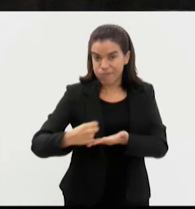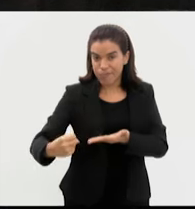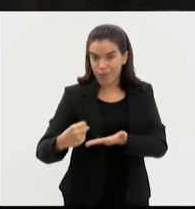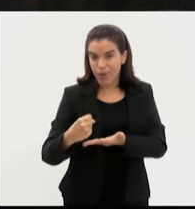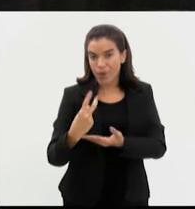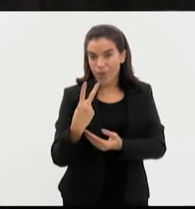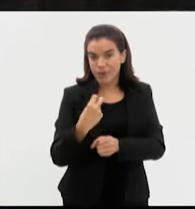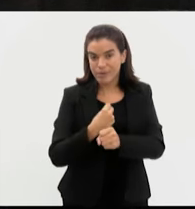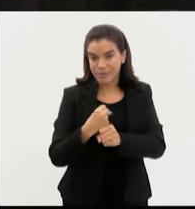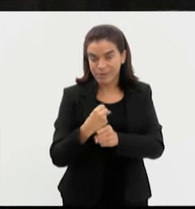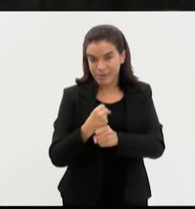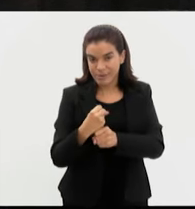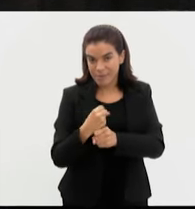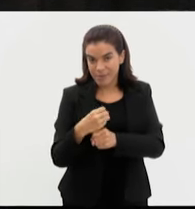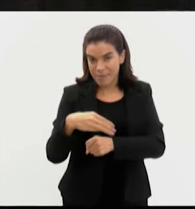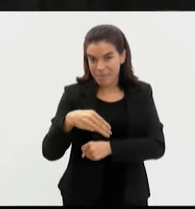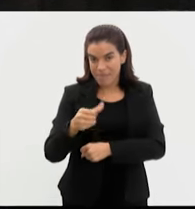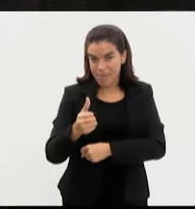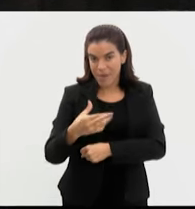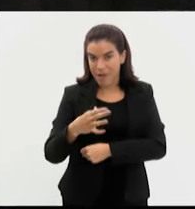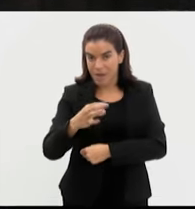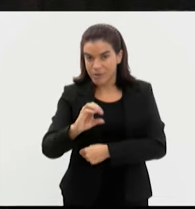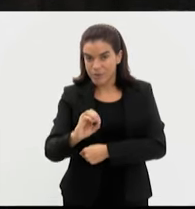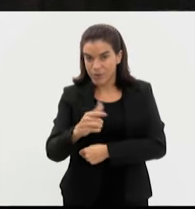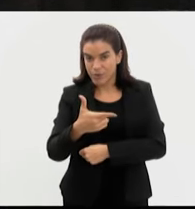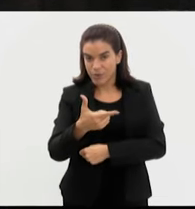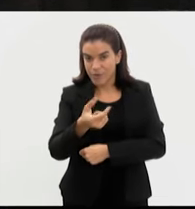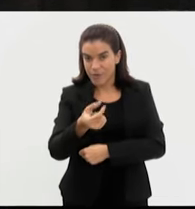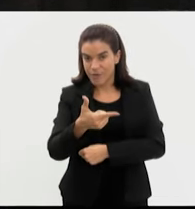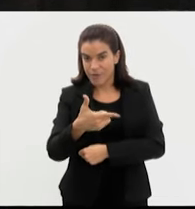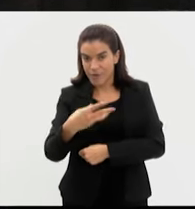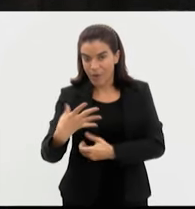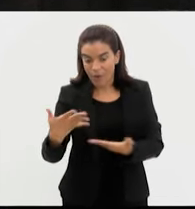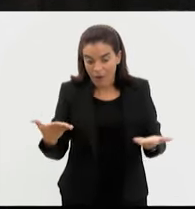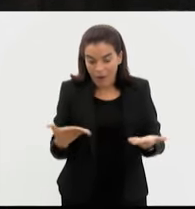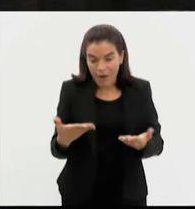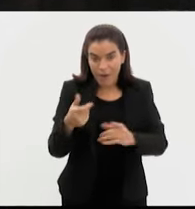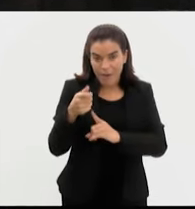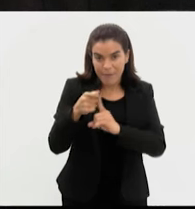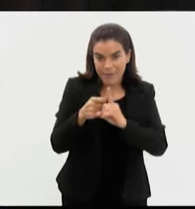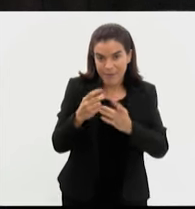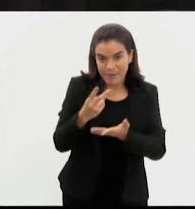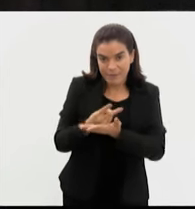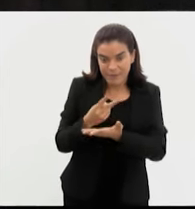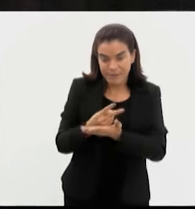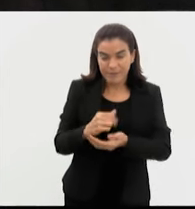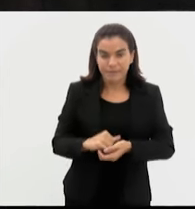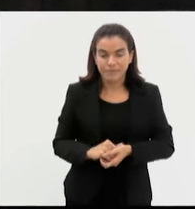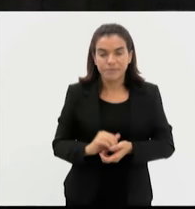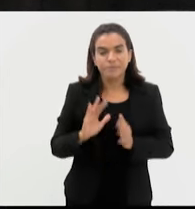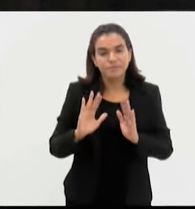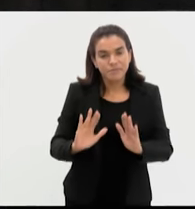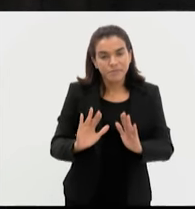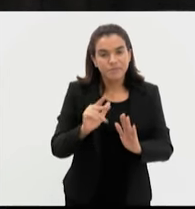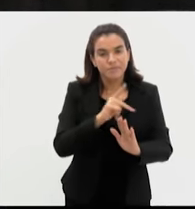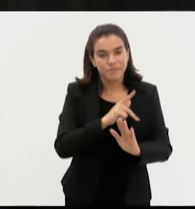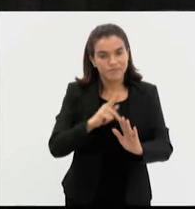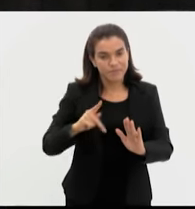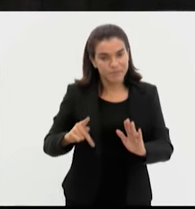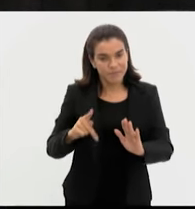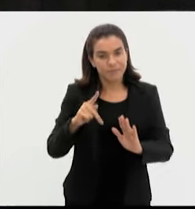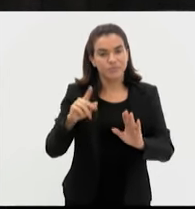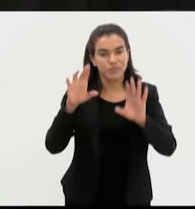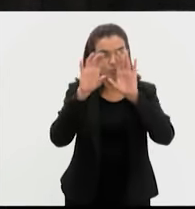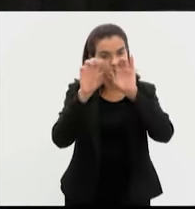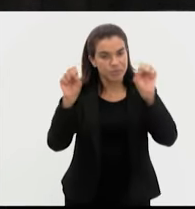anos depois em março de 24 que é o mês que nós estamos e o presidente do Tribunal